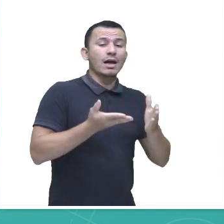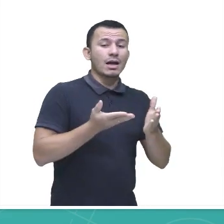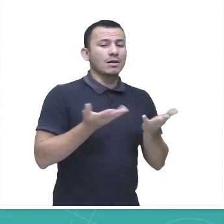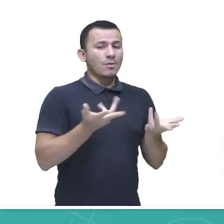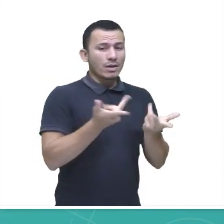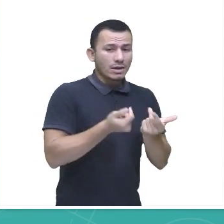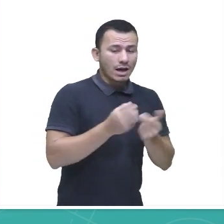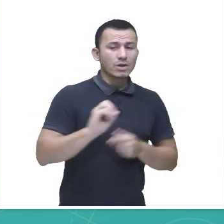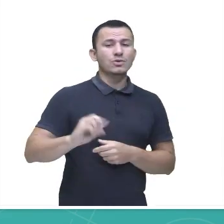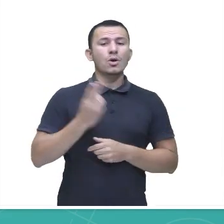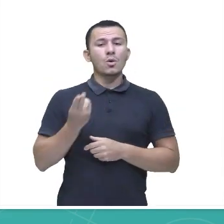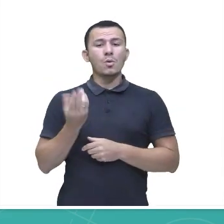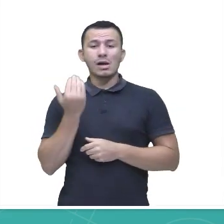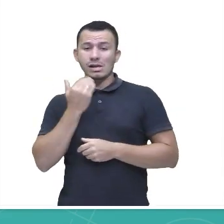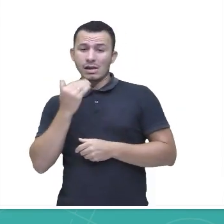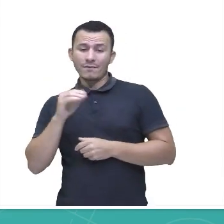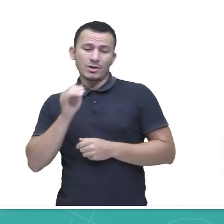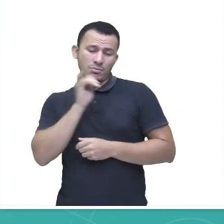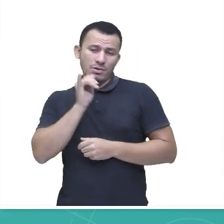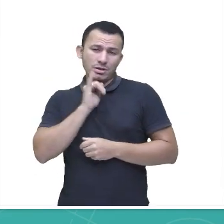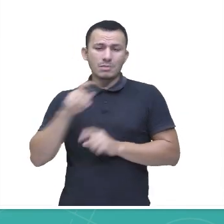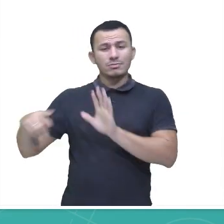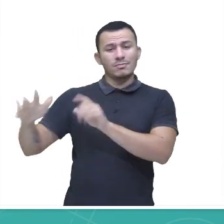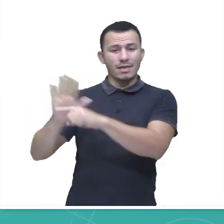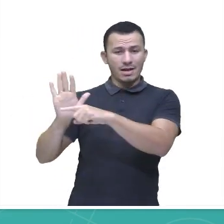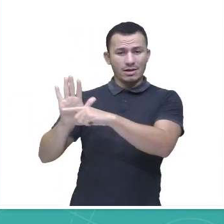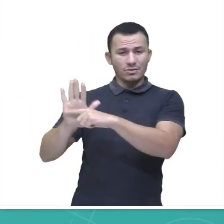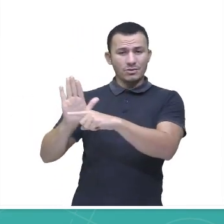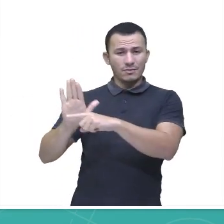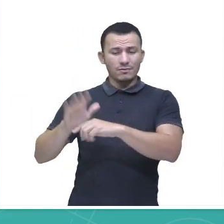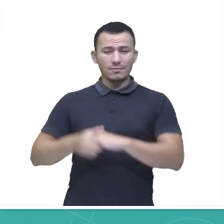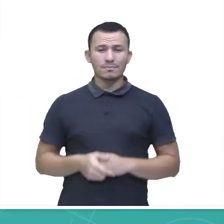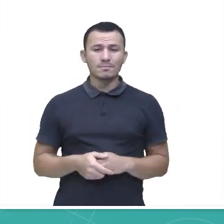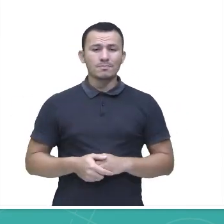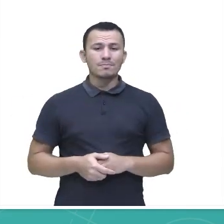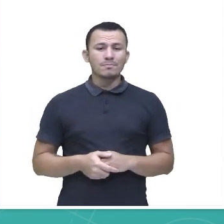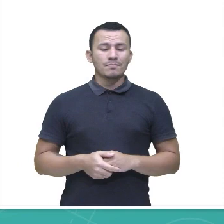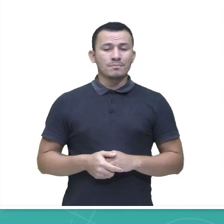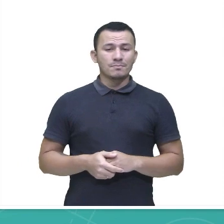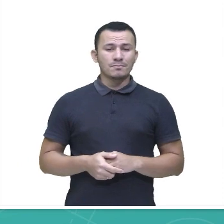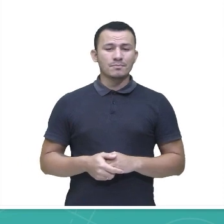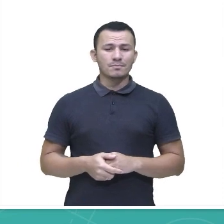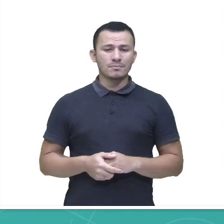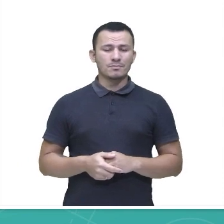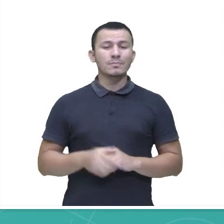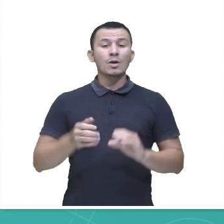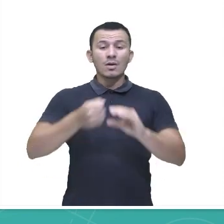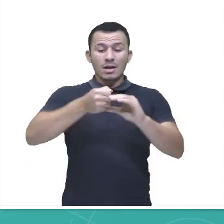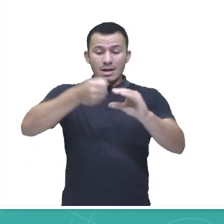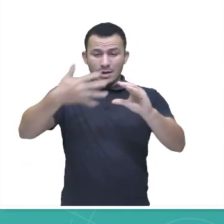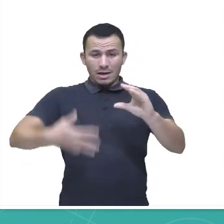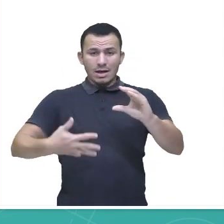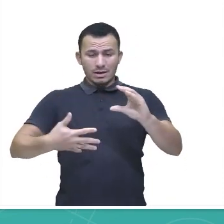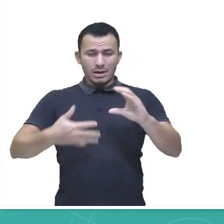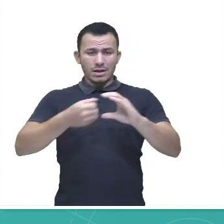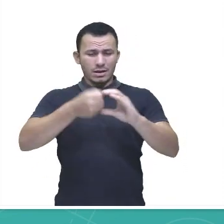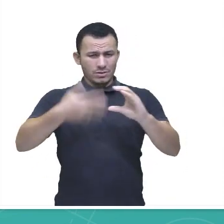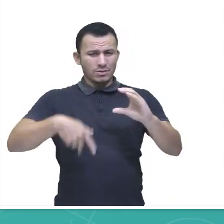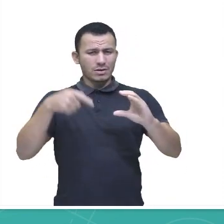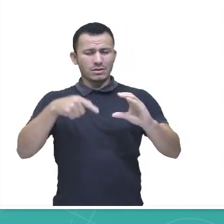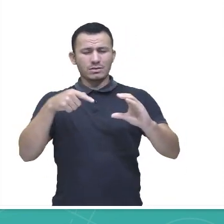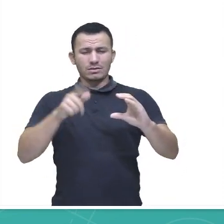um defeito, não é? Um estado ou uma condição. Então, veja que a palavra caracterizar, eu acho que até é bem mais